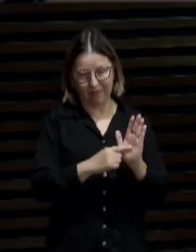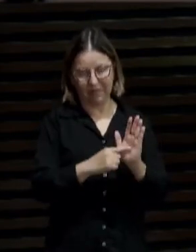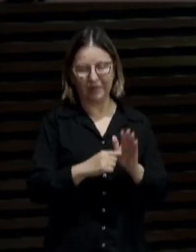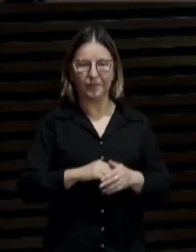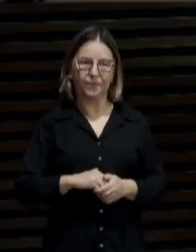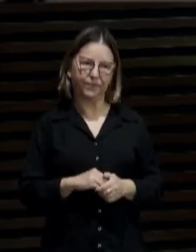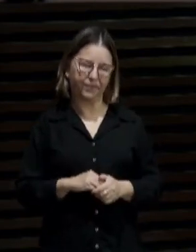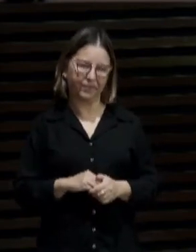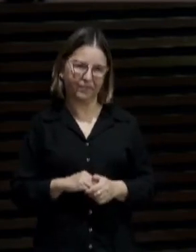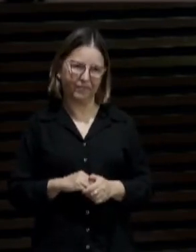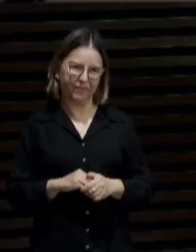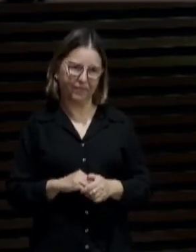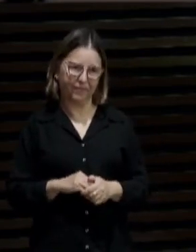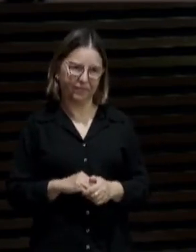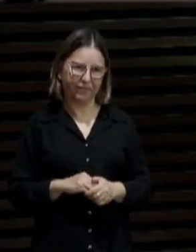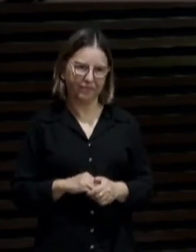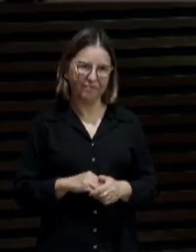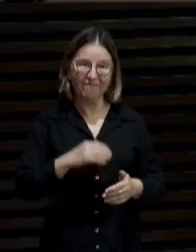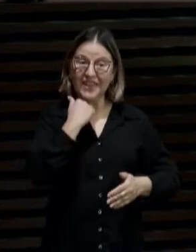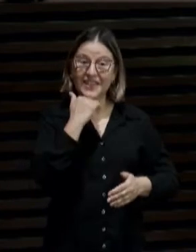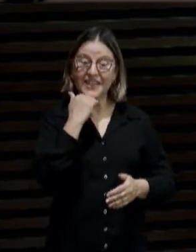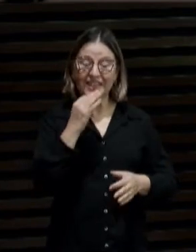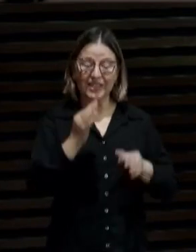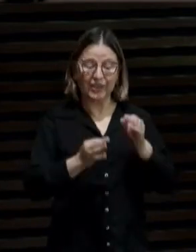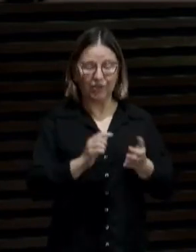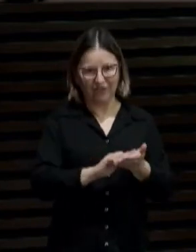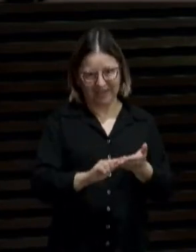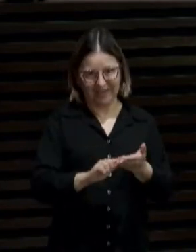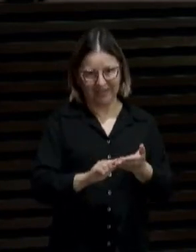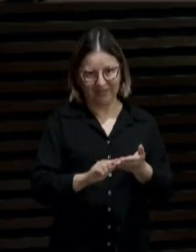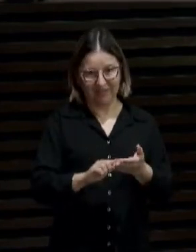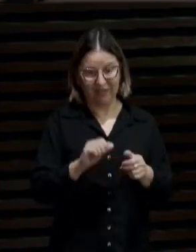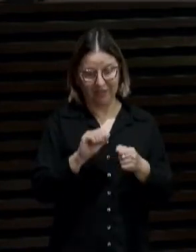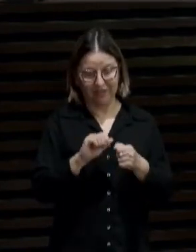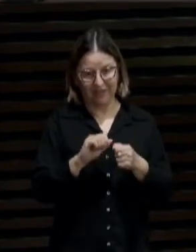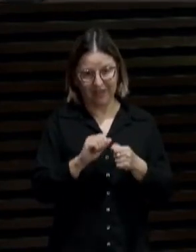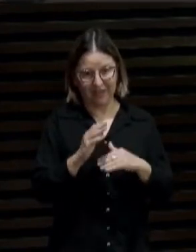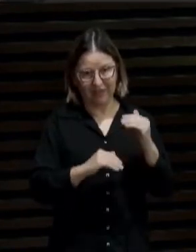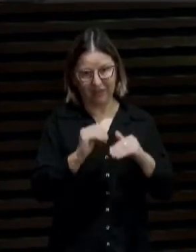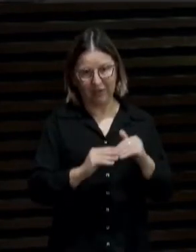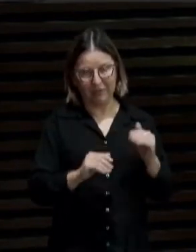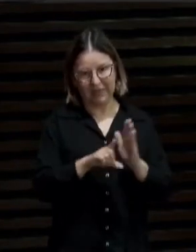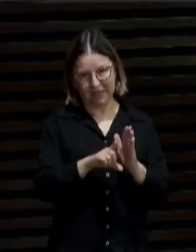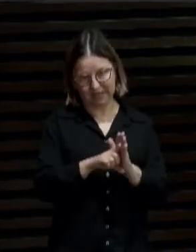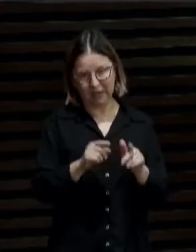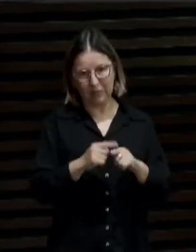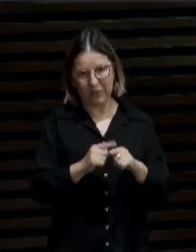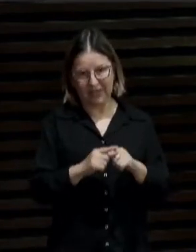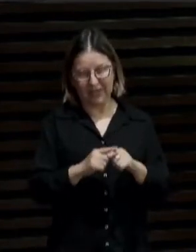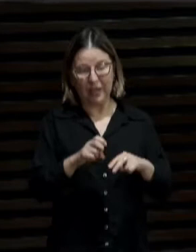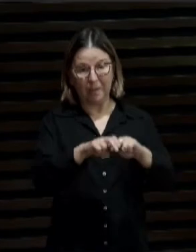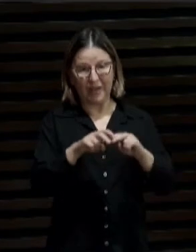Romanos 3:20 fala que ninguém será justificado diante dele por obras da lei, em razão de que pela lei vem o pleno